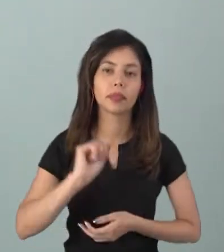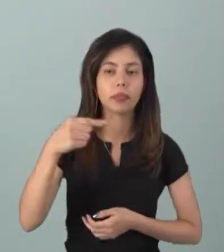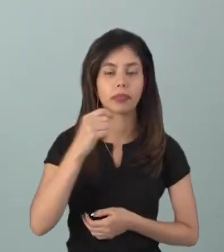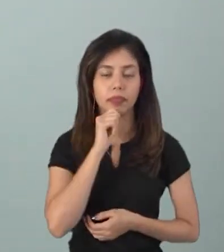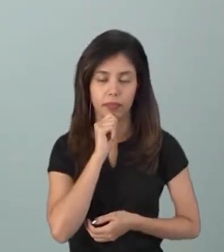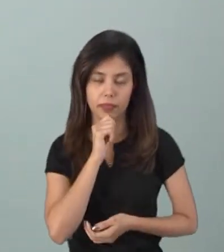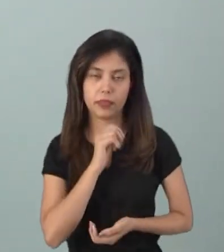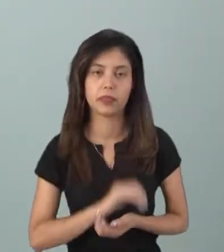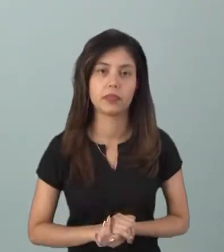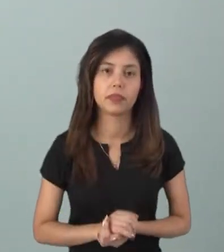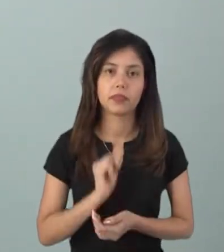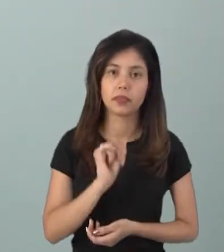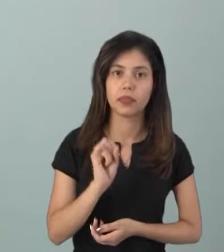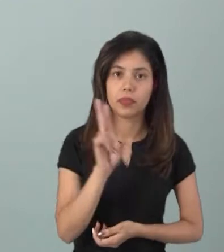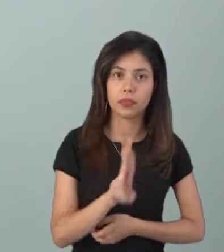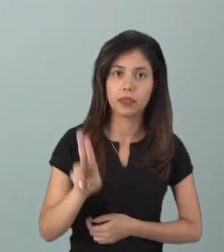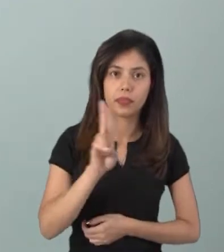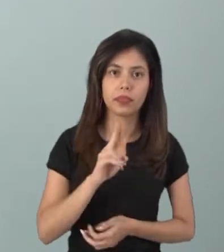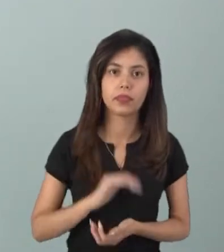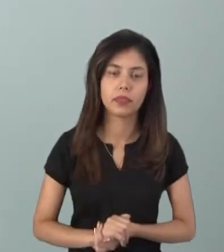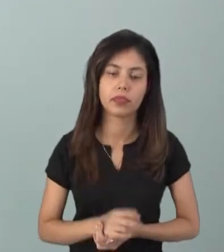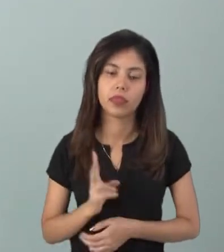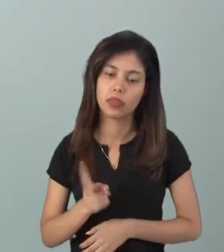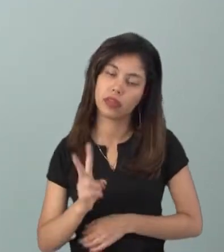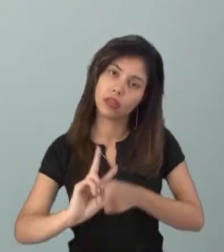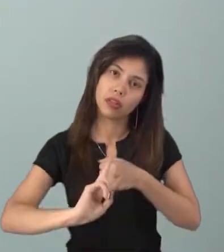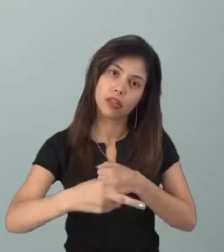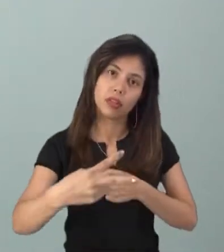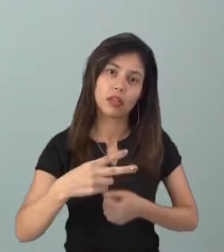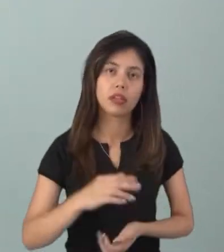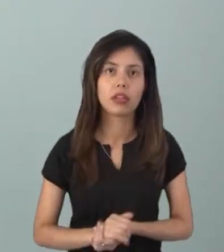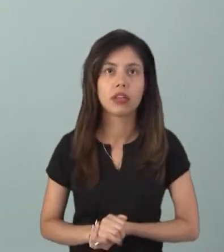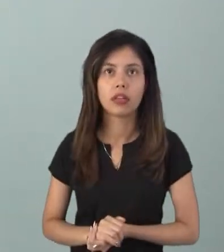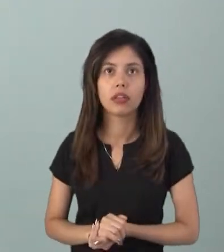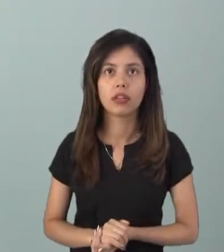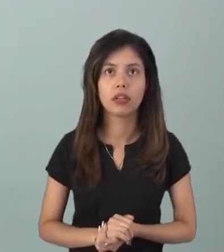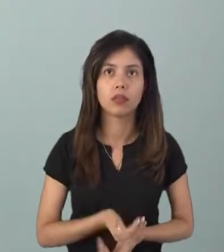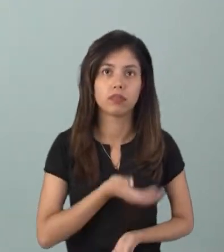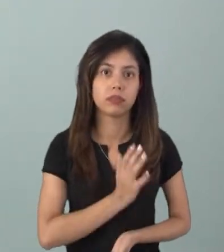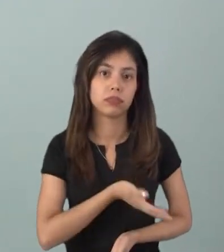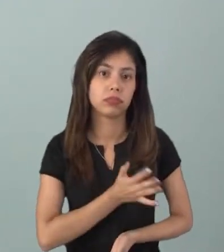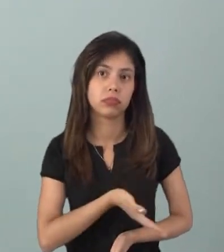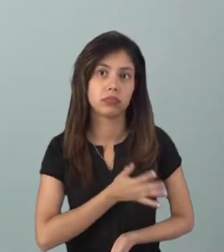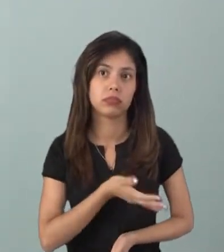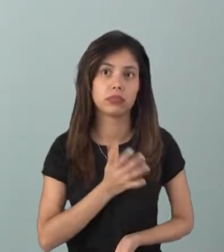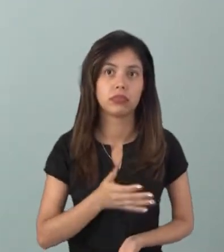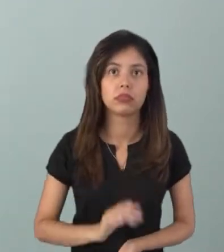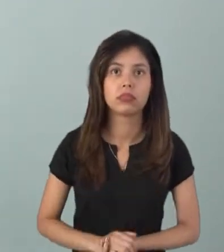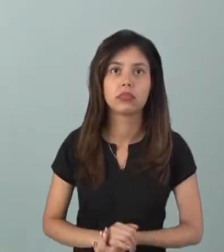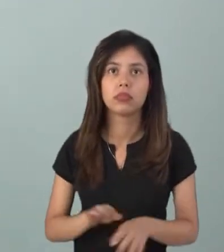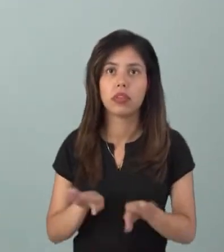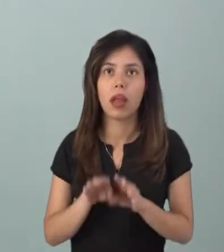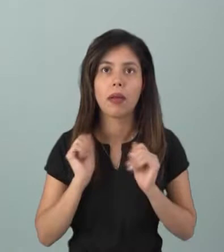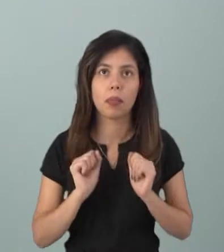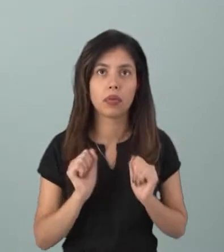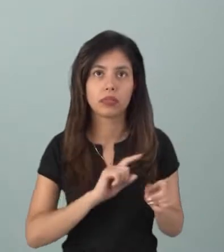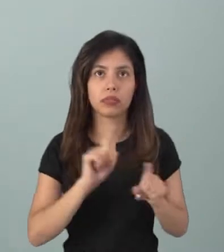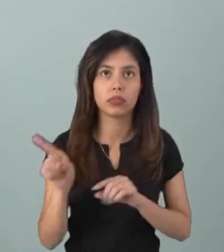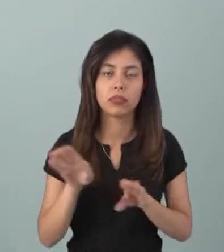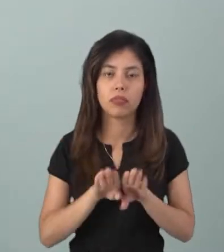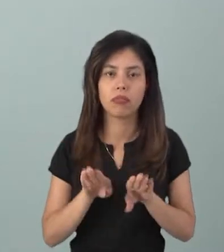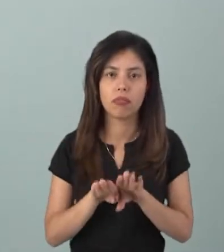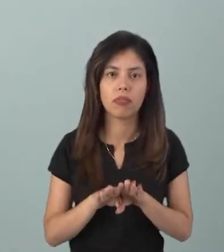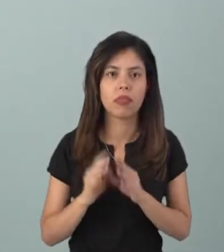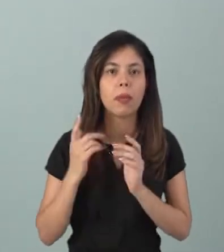disso, se o uso for contínuo, a pessoa pode ter como consequência aí uma compulsão. E uma compulsão pode levar a sérios